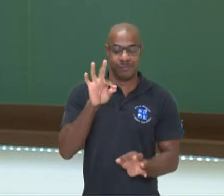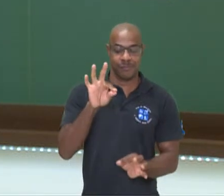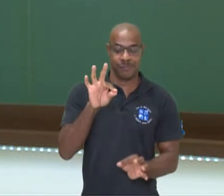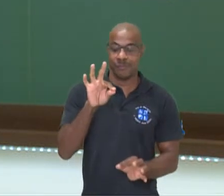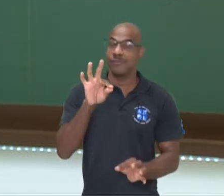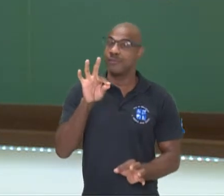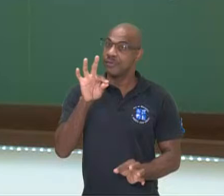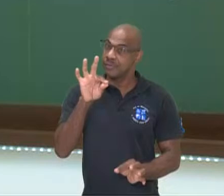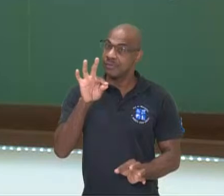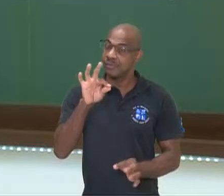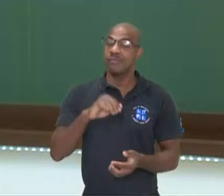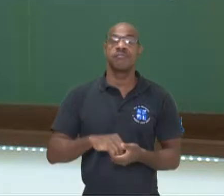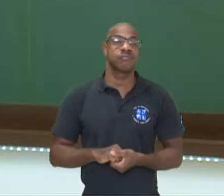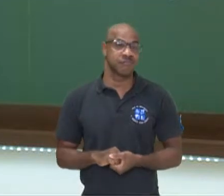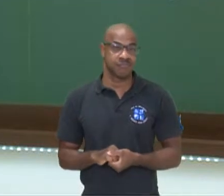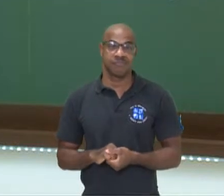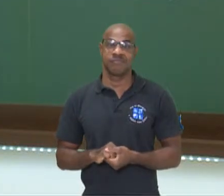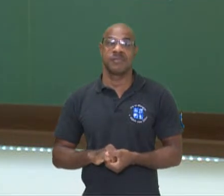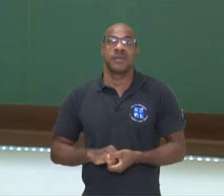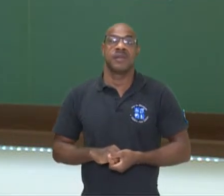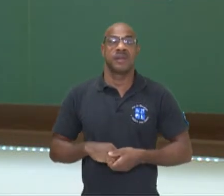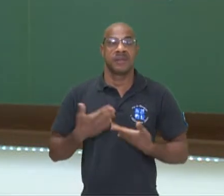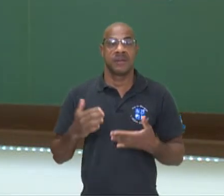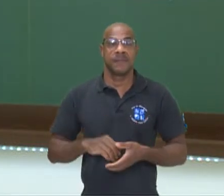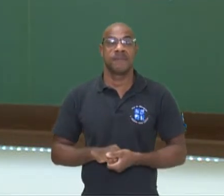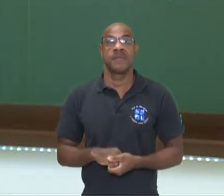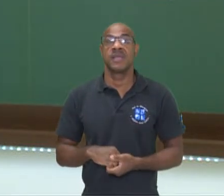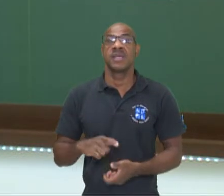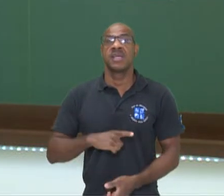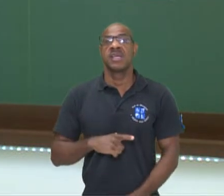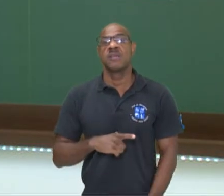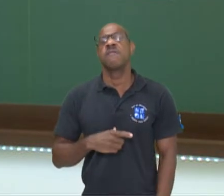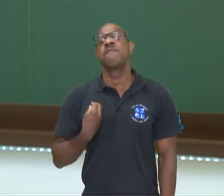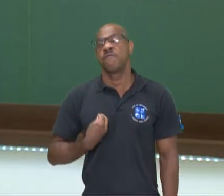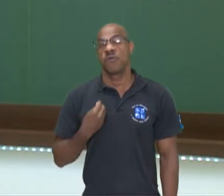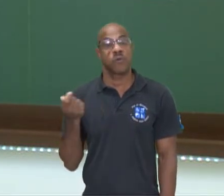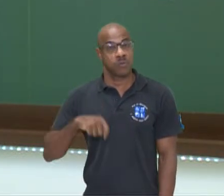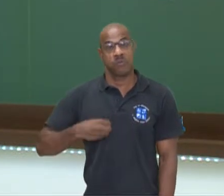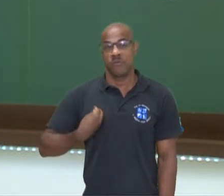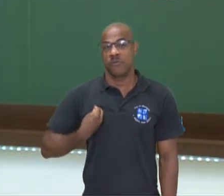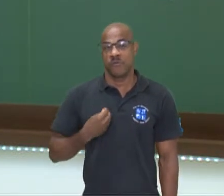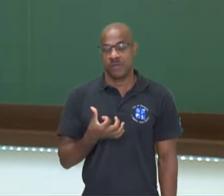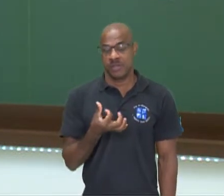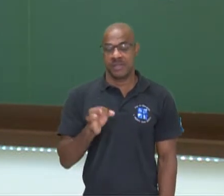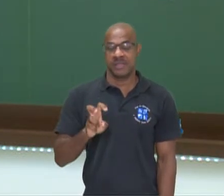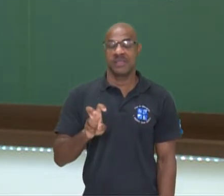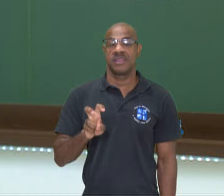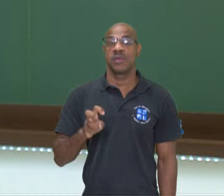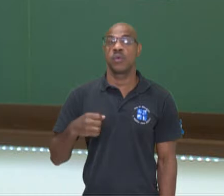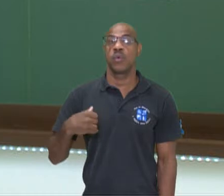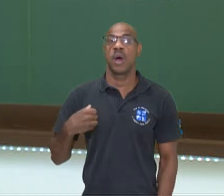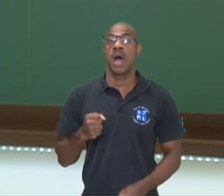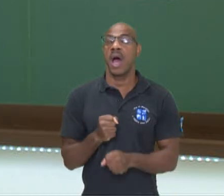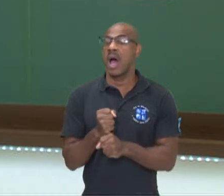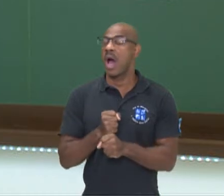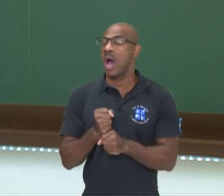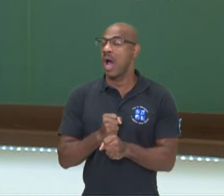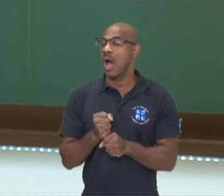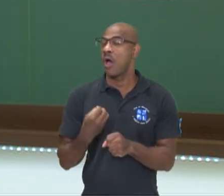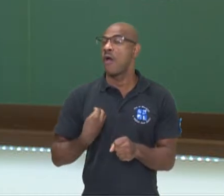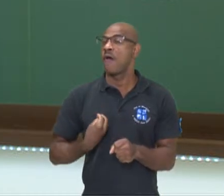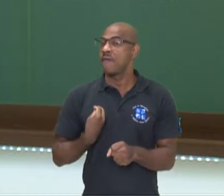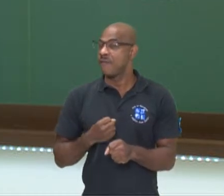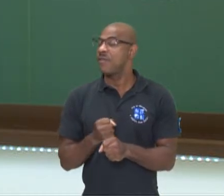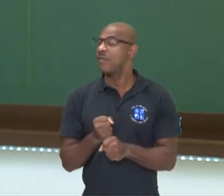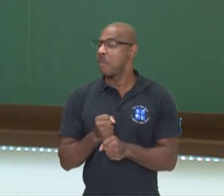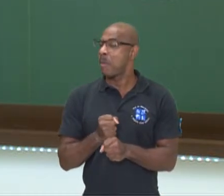alta, né, gente? Bem altinha. E vive em torno de 65 anos. Esses animais vivem